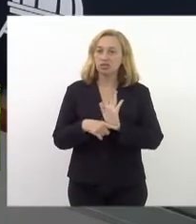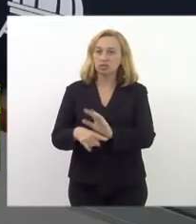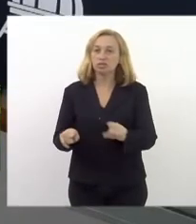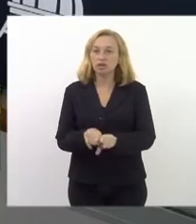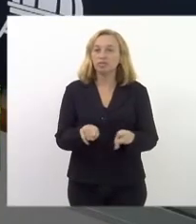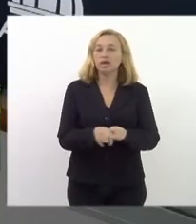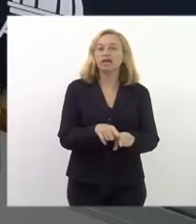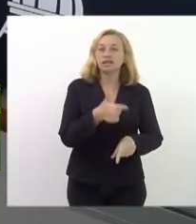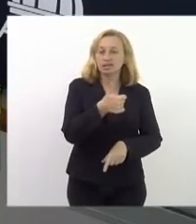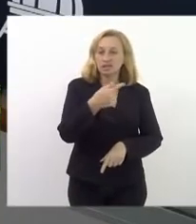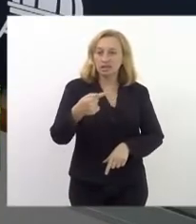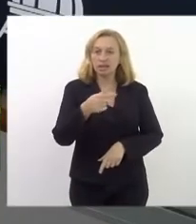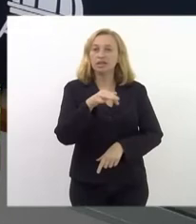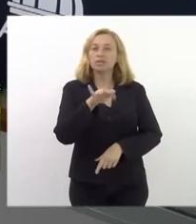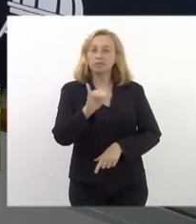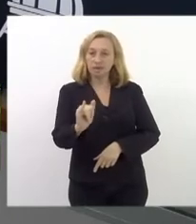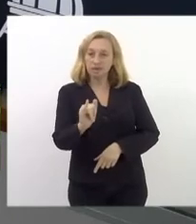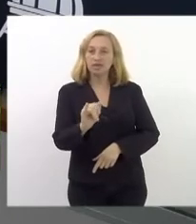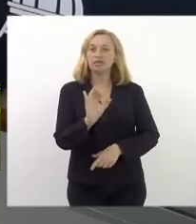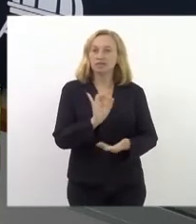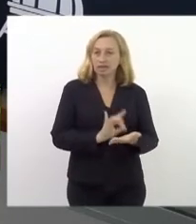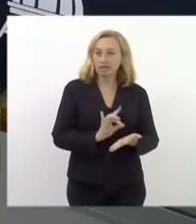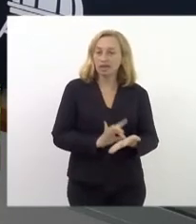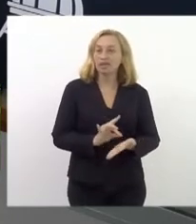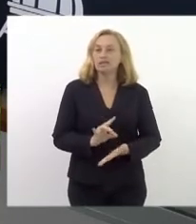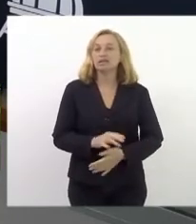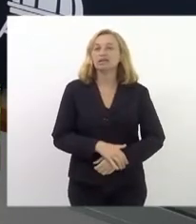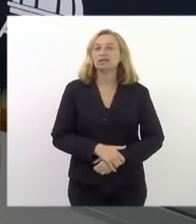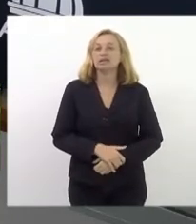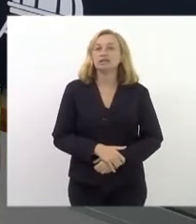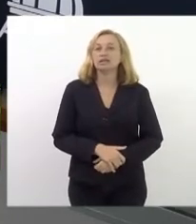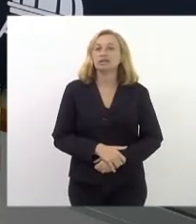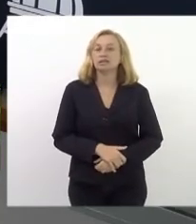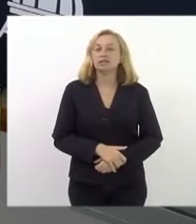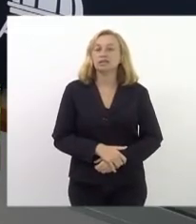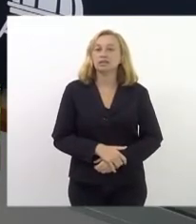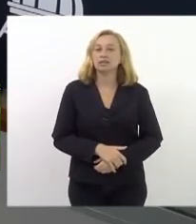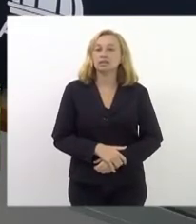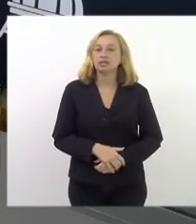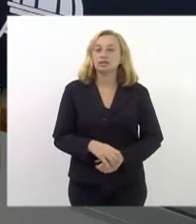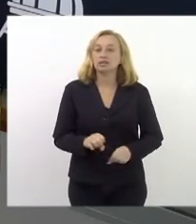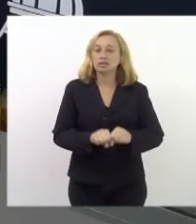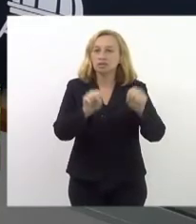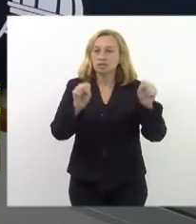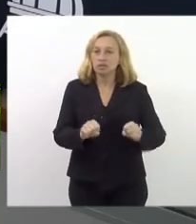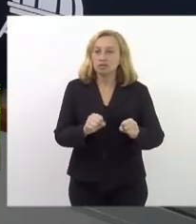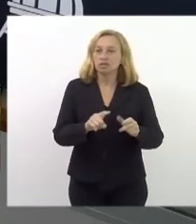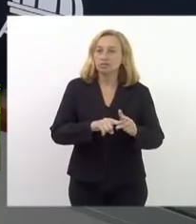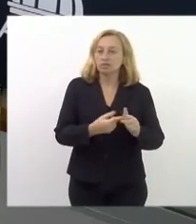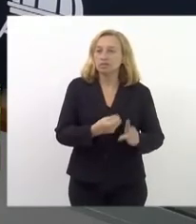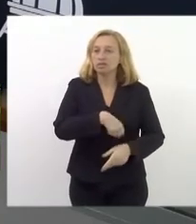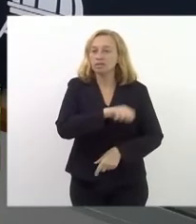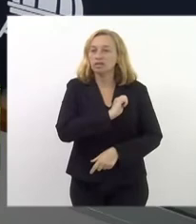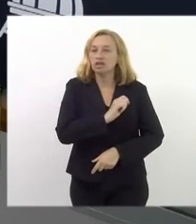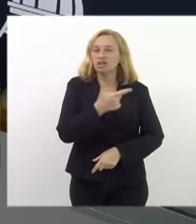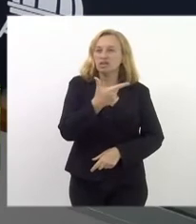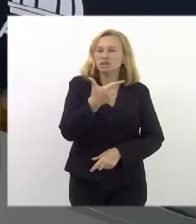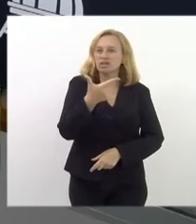né? Tem 17 bi da SEDAI e a receita que a gente chegou a 20 bi,